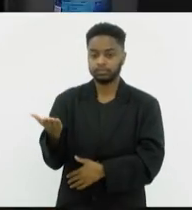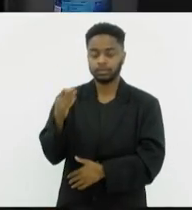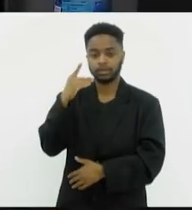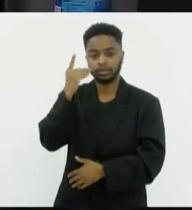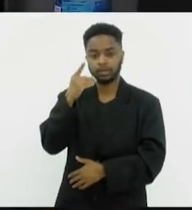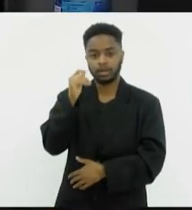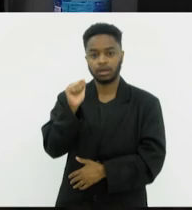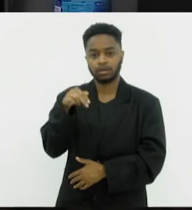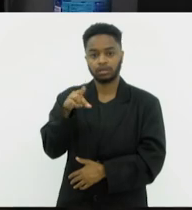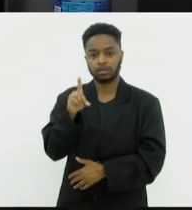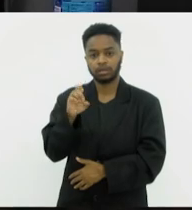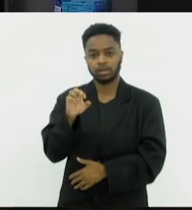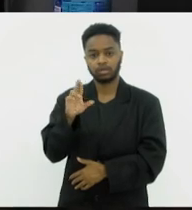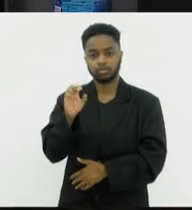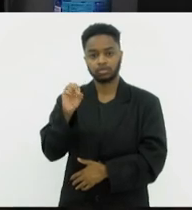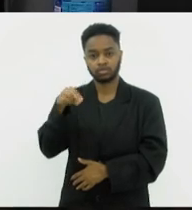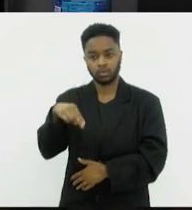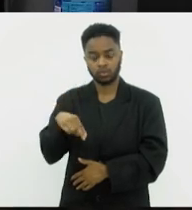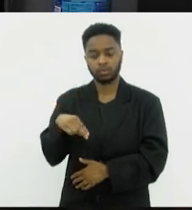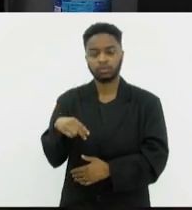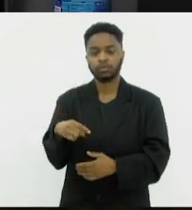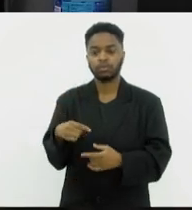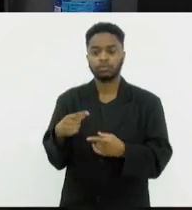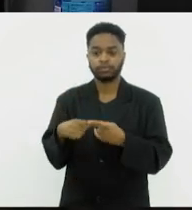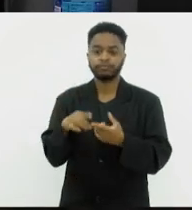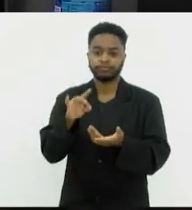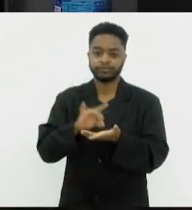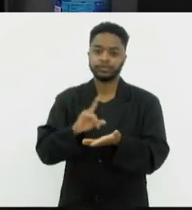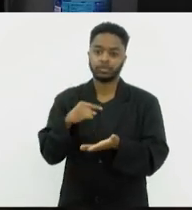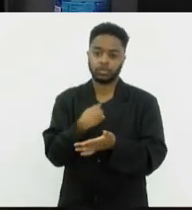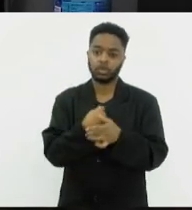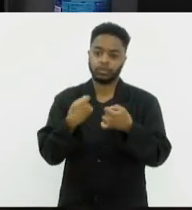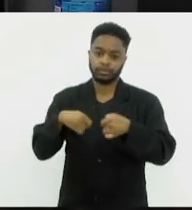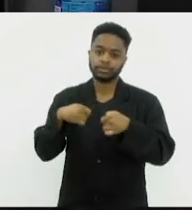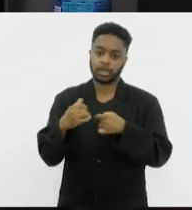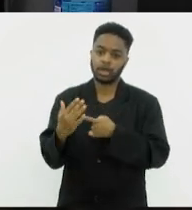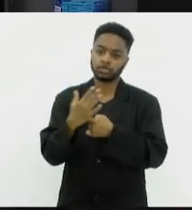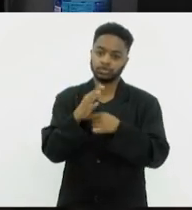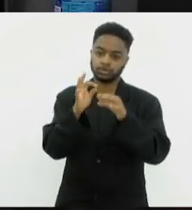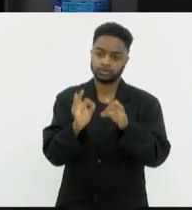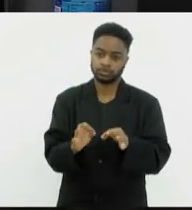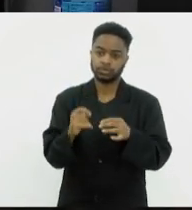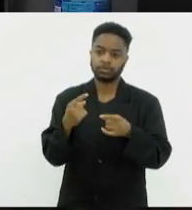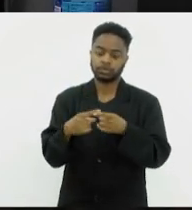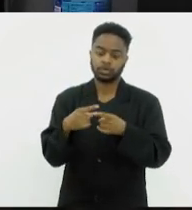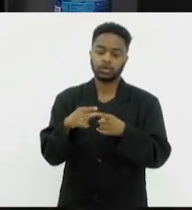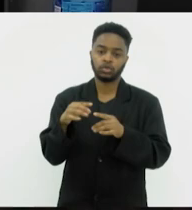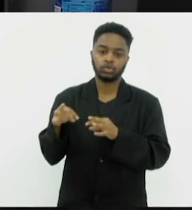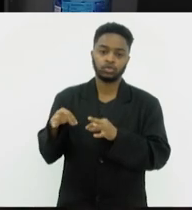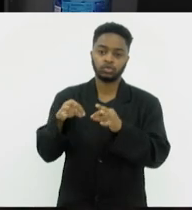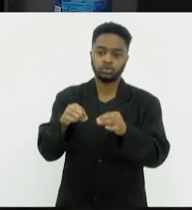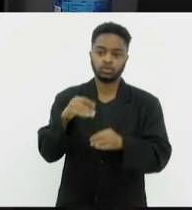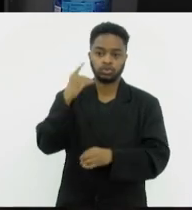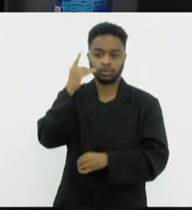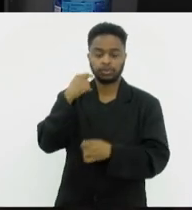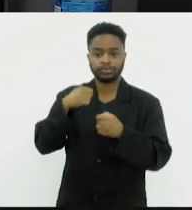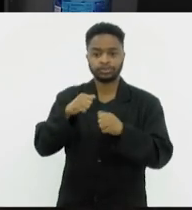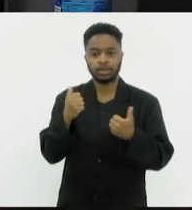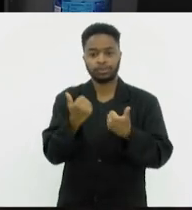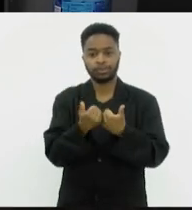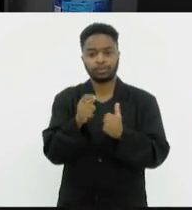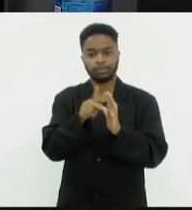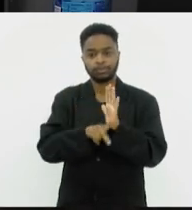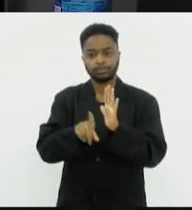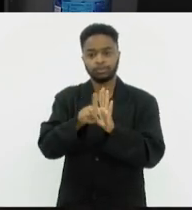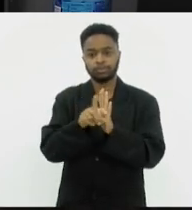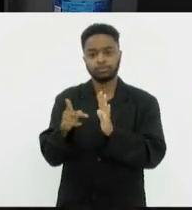deputado Anderson Moraes. Tá? É que, realmente, nós estamos precisando mesmo dessa ajuda aí. Quero que todos os parlamentares apoiem esse projeto aí do